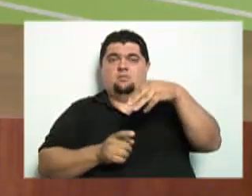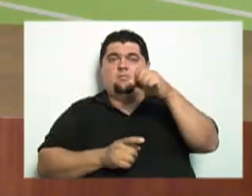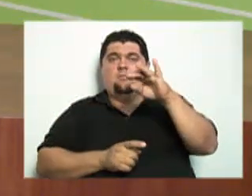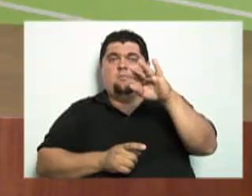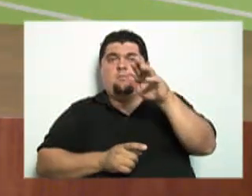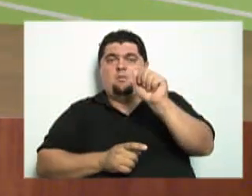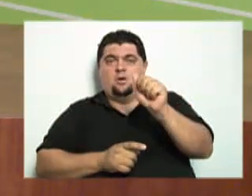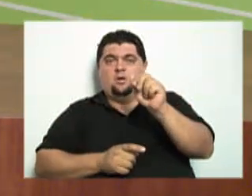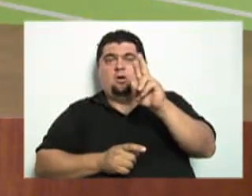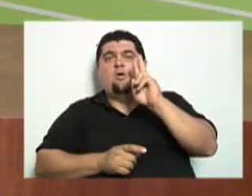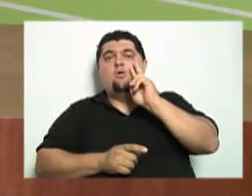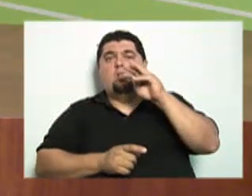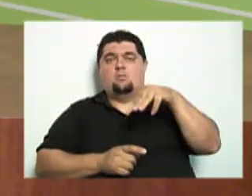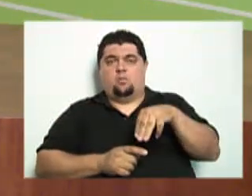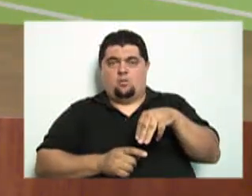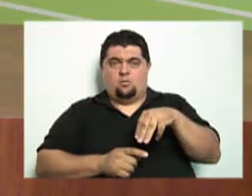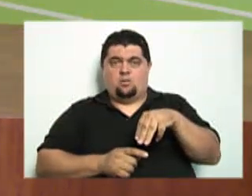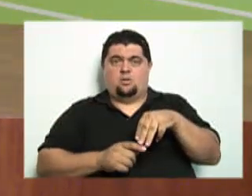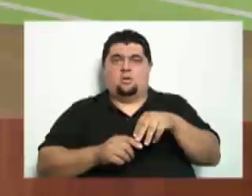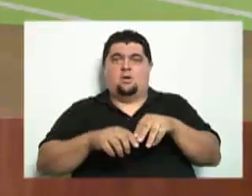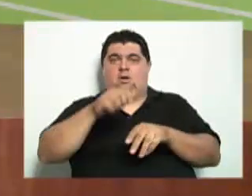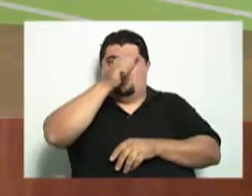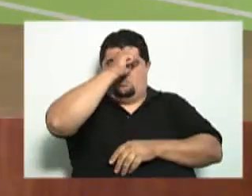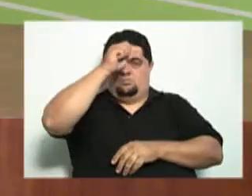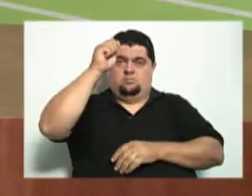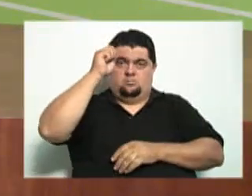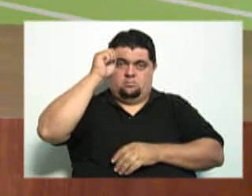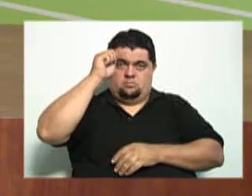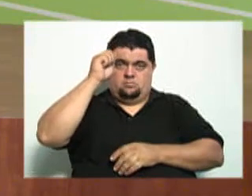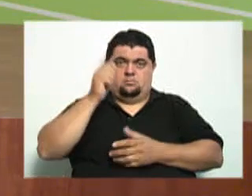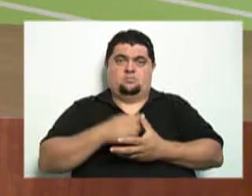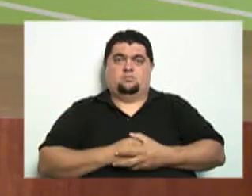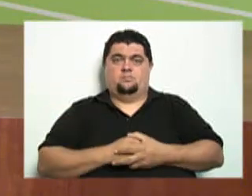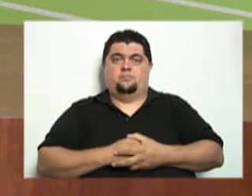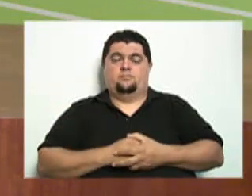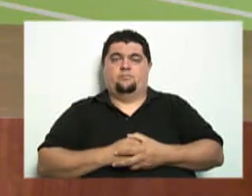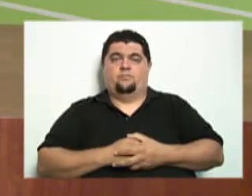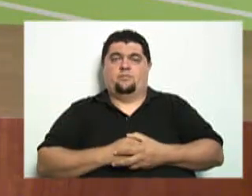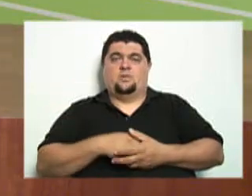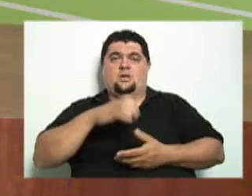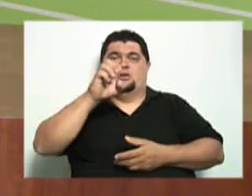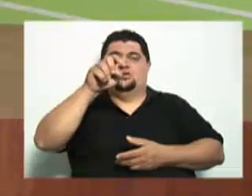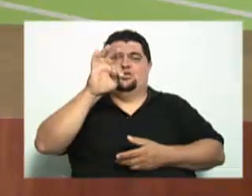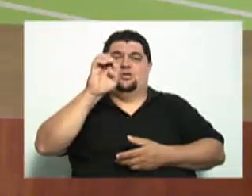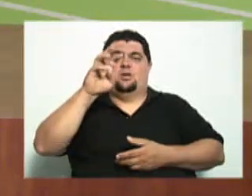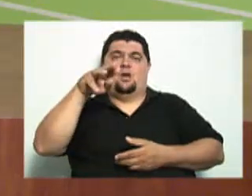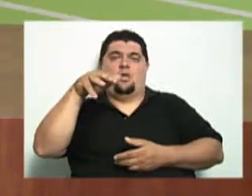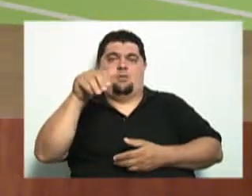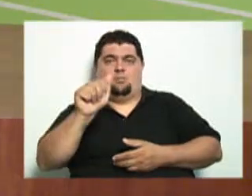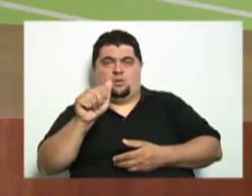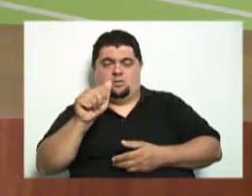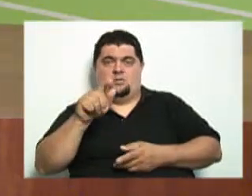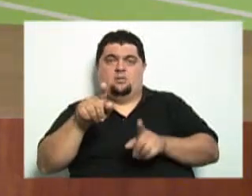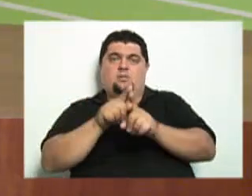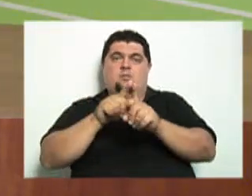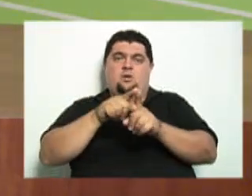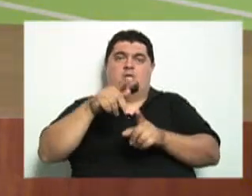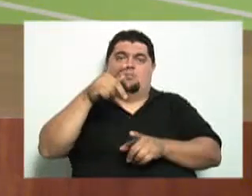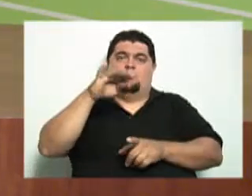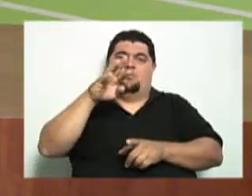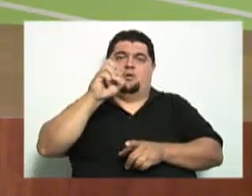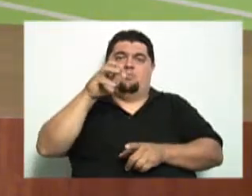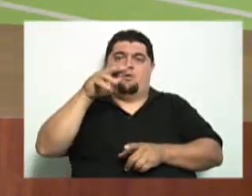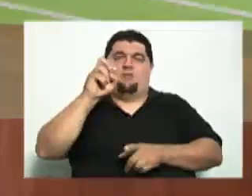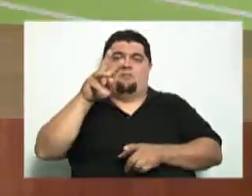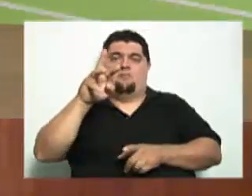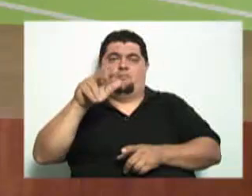Rabelo, de Orlini Moura, Ana Nery, Alta Floresta, Jaime Peixoto de Alencar, Extrema, Primavera, de São Francisco e